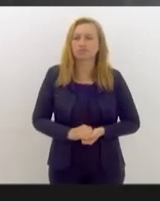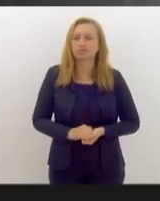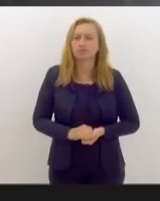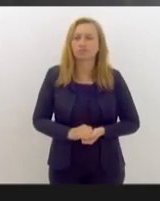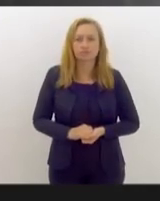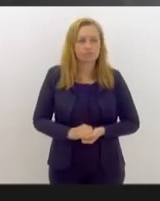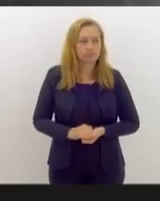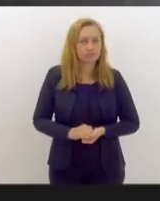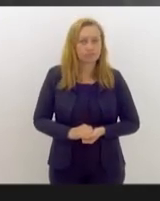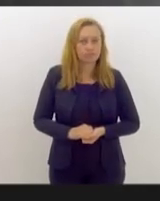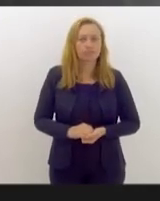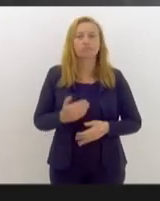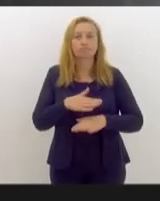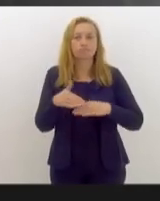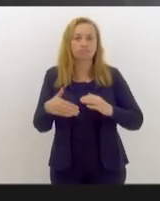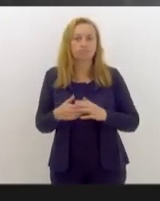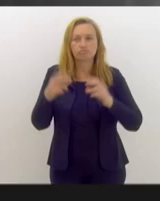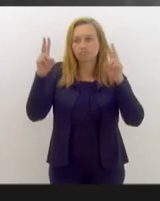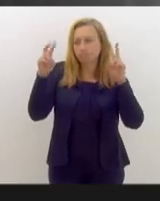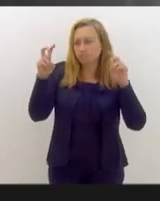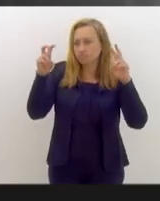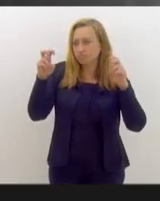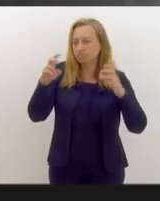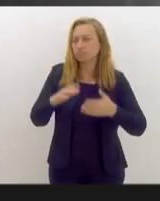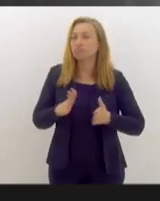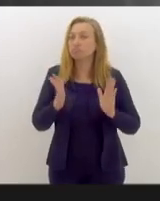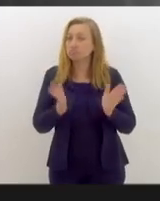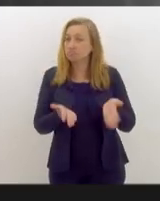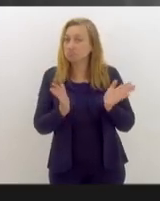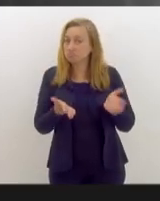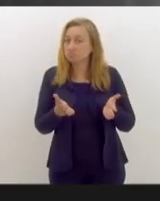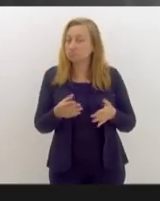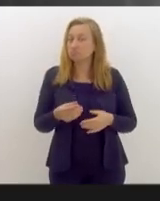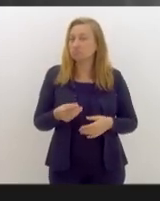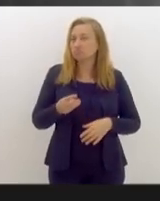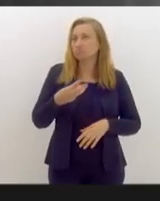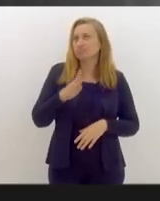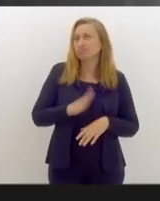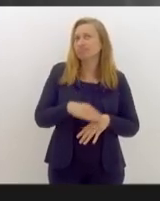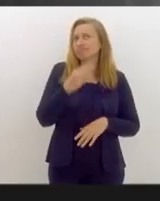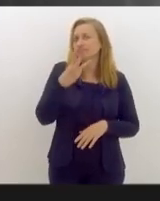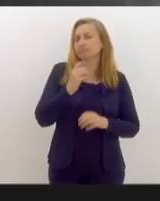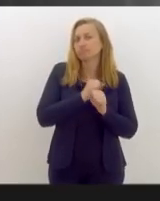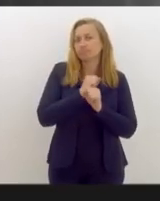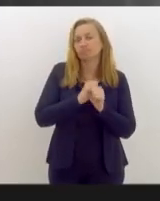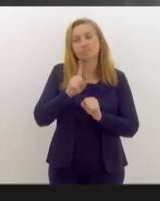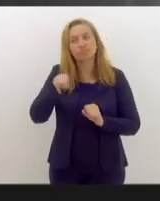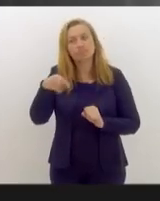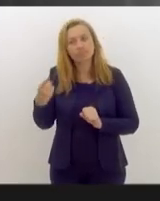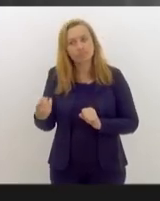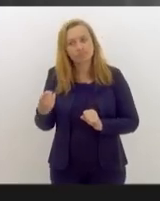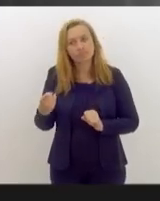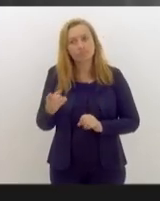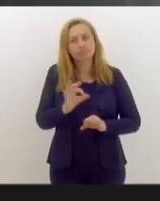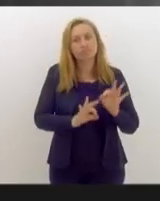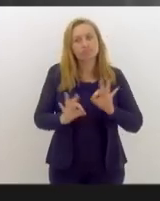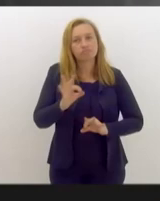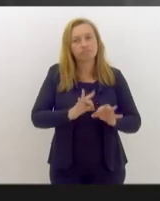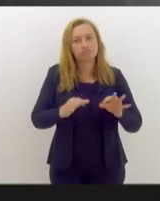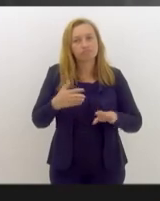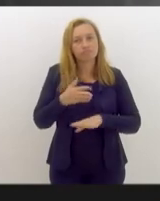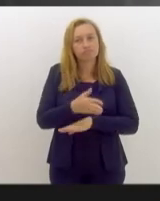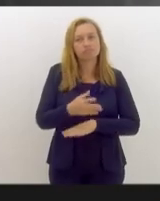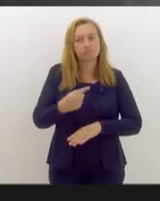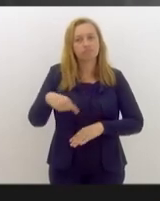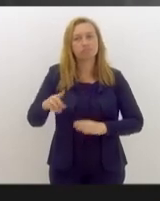especificidades, com todas as suas questões, e chegamos hoje, mais de três anos depois, o projeto ele entra, ele vai para a